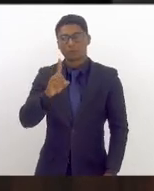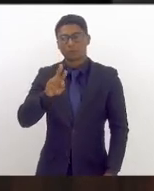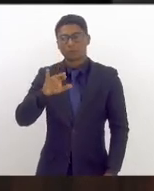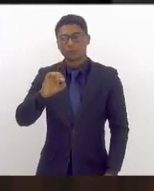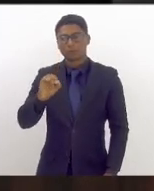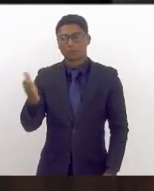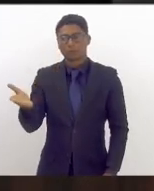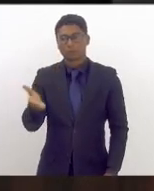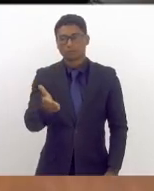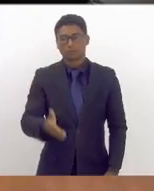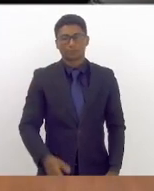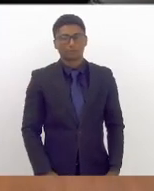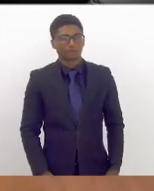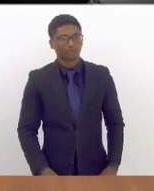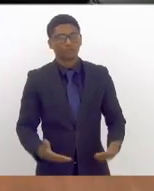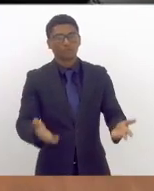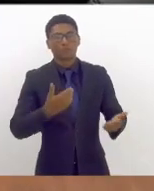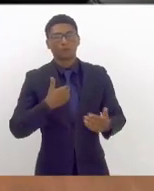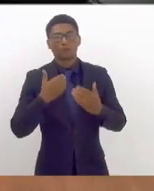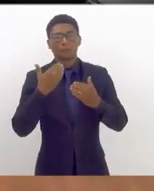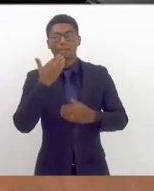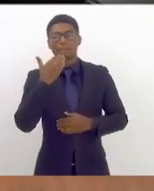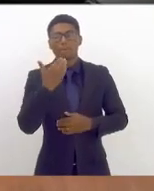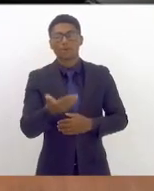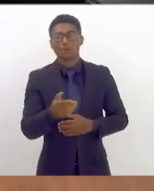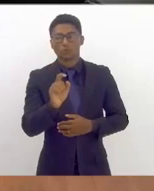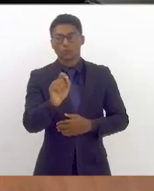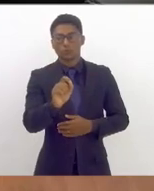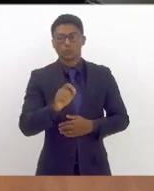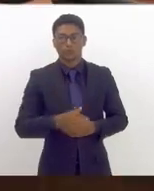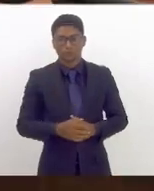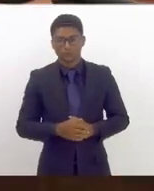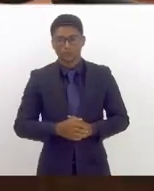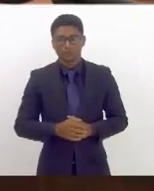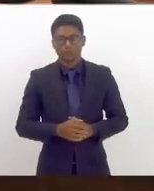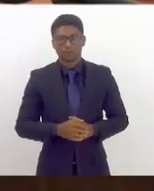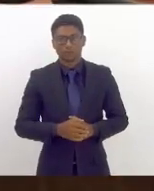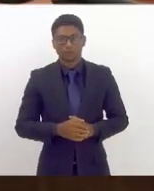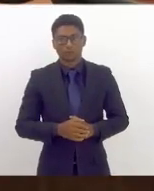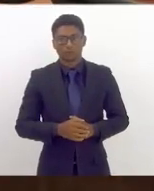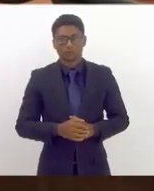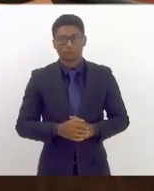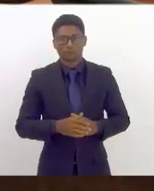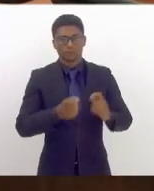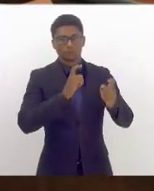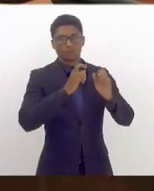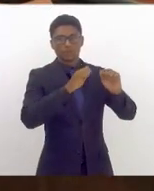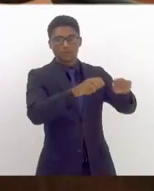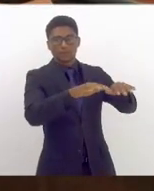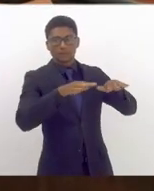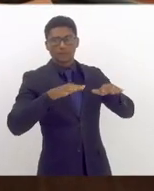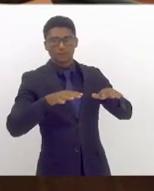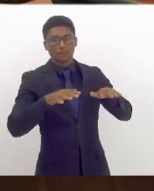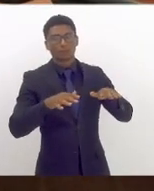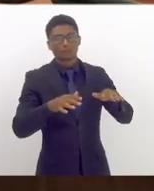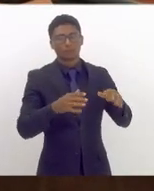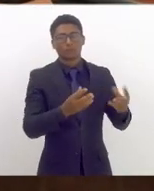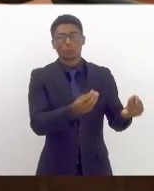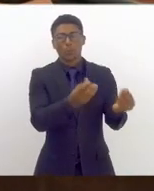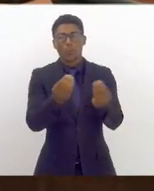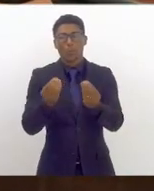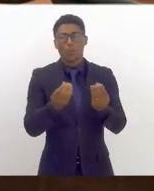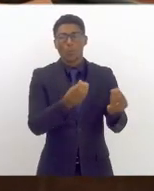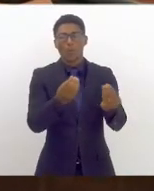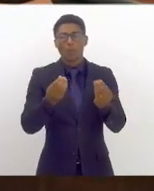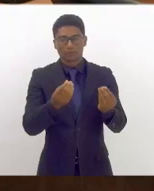Presidente questão de ordem pedir a vossa excelência faça a quantidade de sessões extraordinárias e algumas matérias nascerem